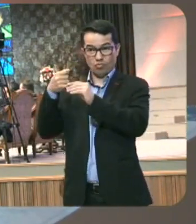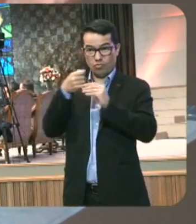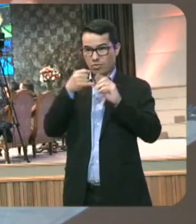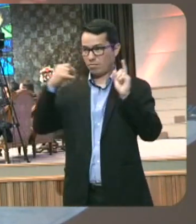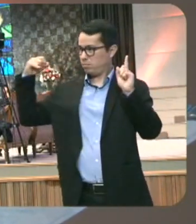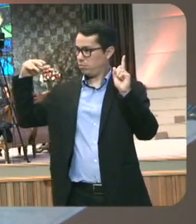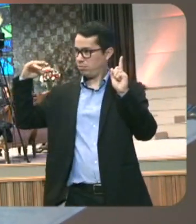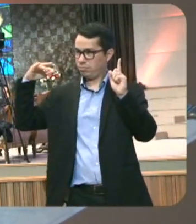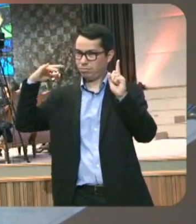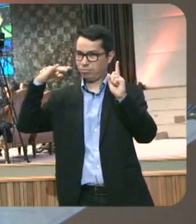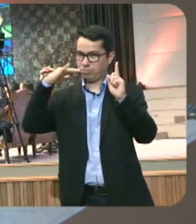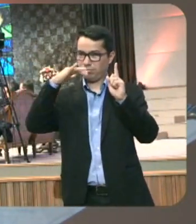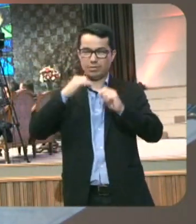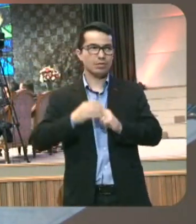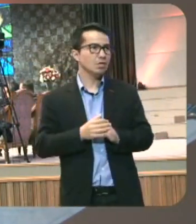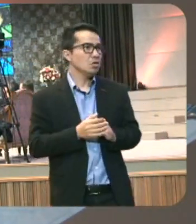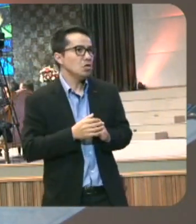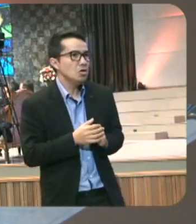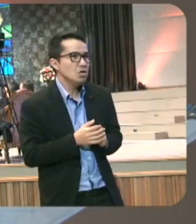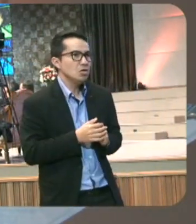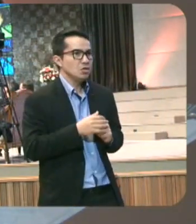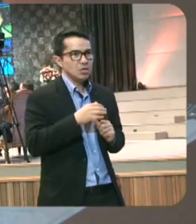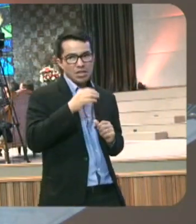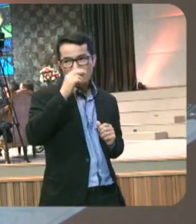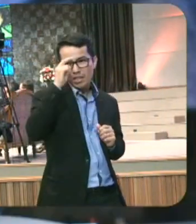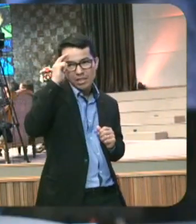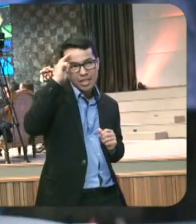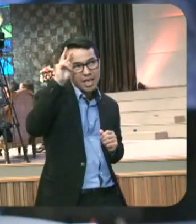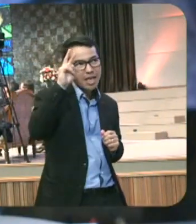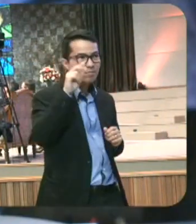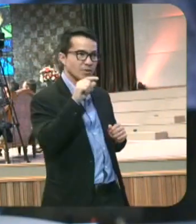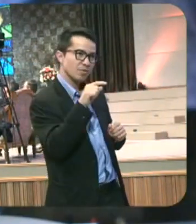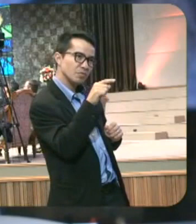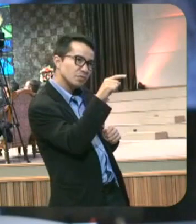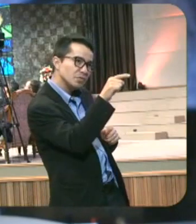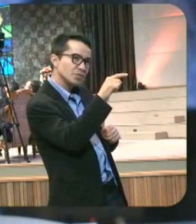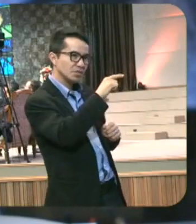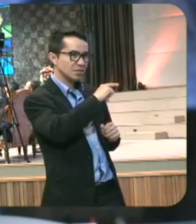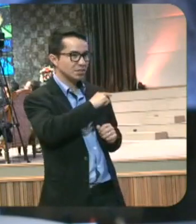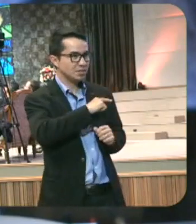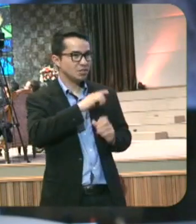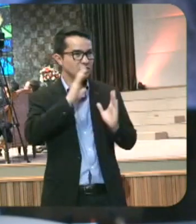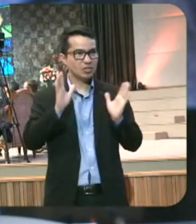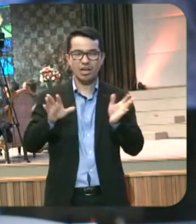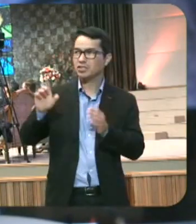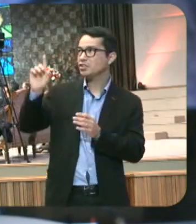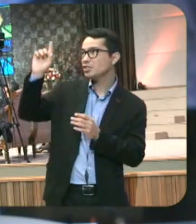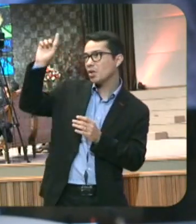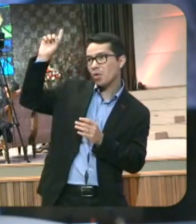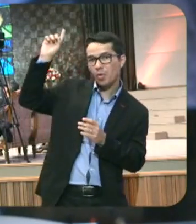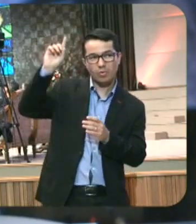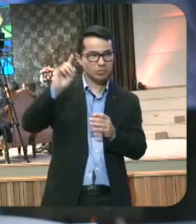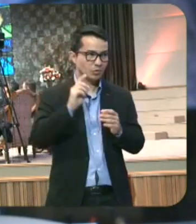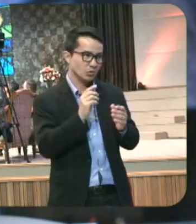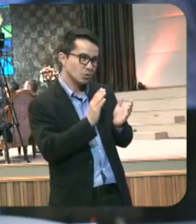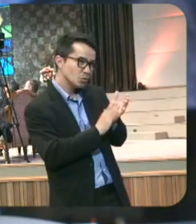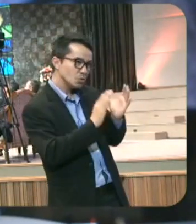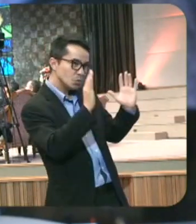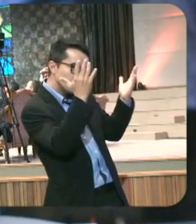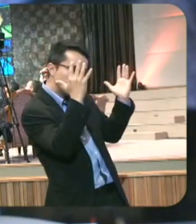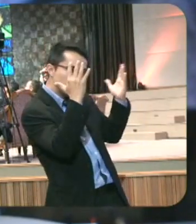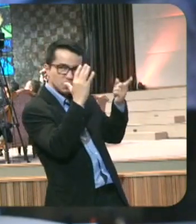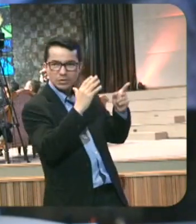nós vamos ser escravos, e quando disse: olha, nós ouvimos falar do Senhor. Então, de um lado tinha um